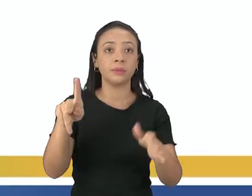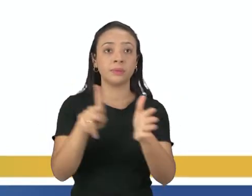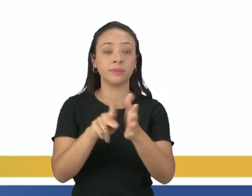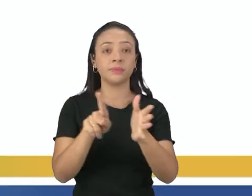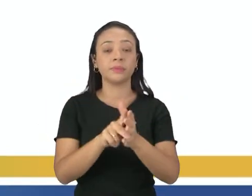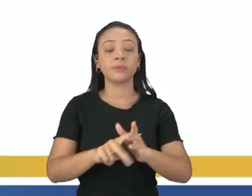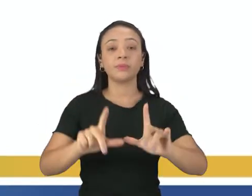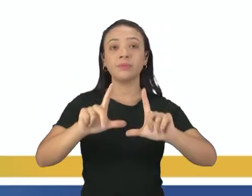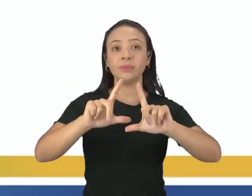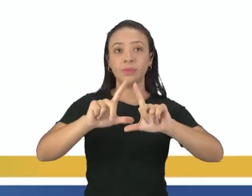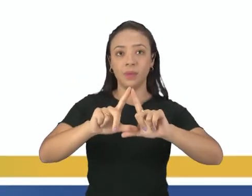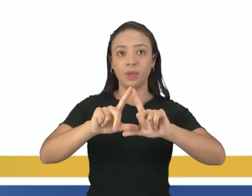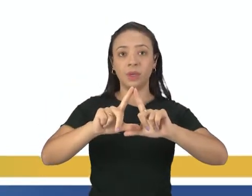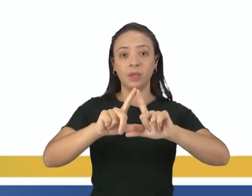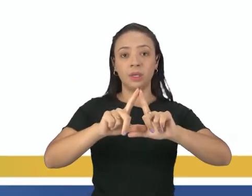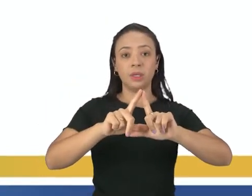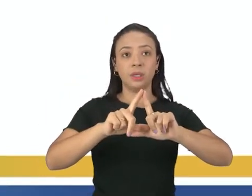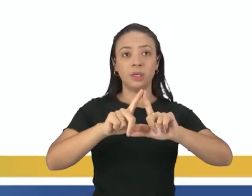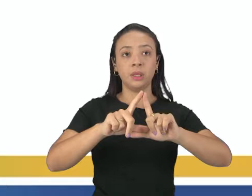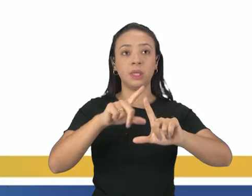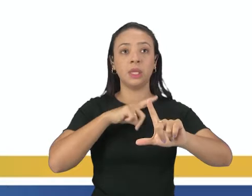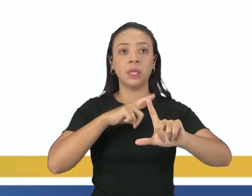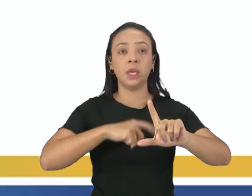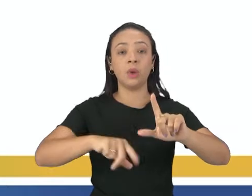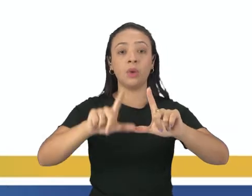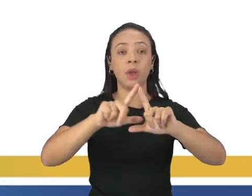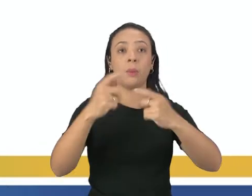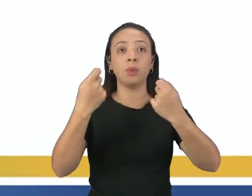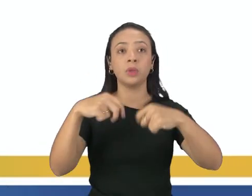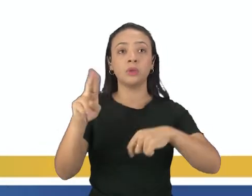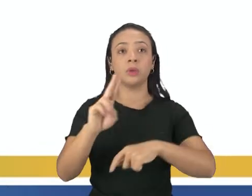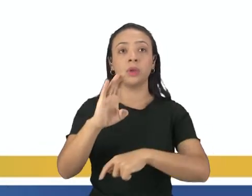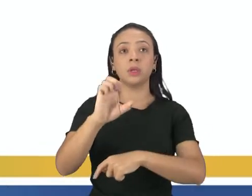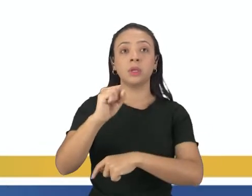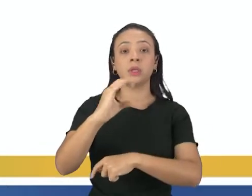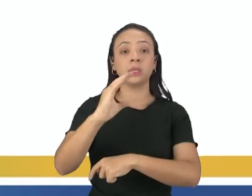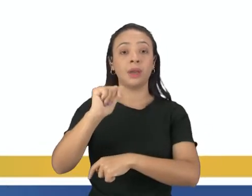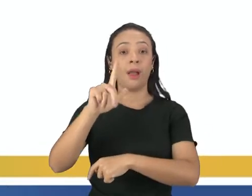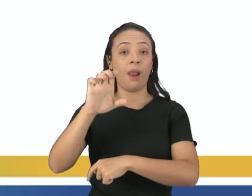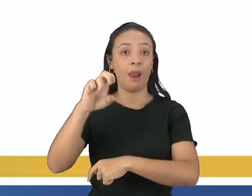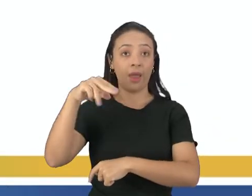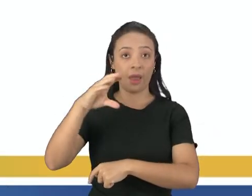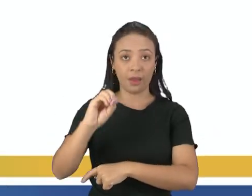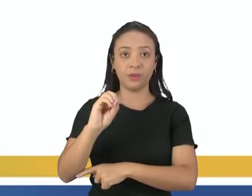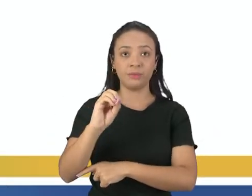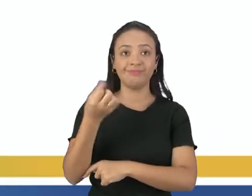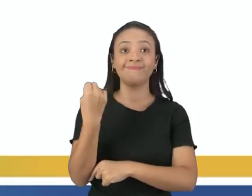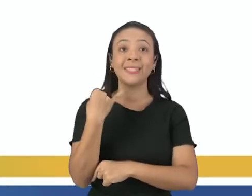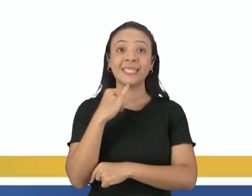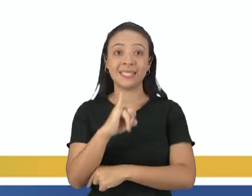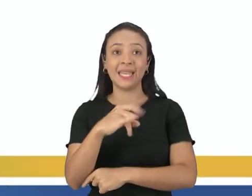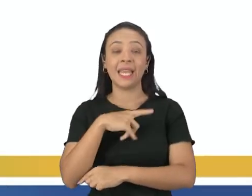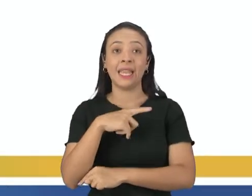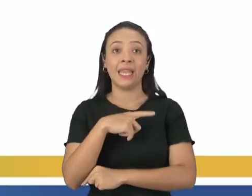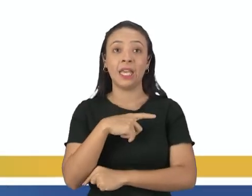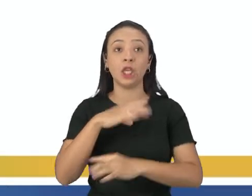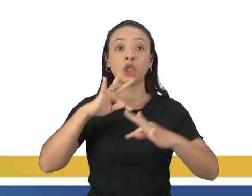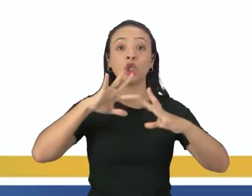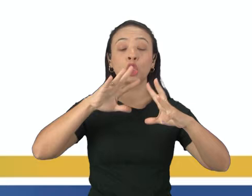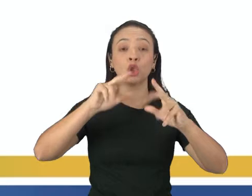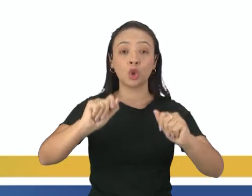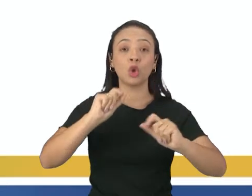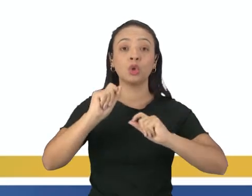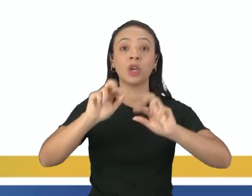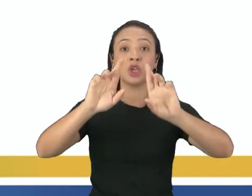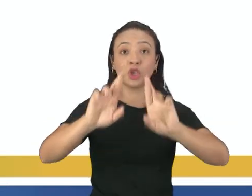quanto aos lados, nós temos que o triângulo ele pode ser chamado de escaleno, quando ele possui todos